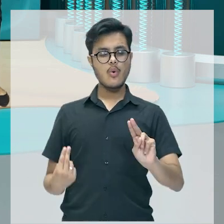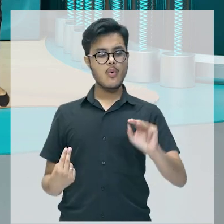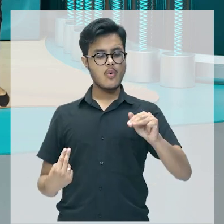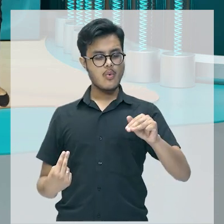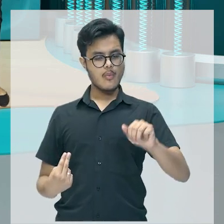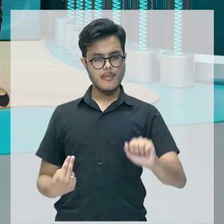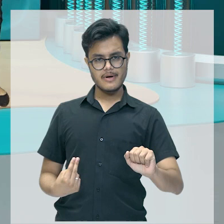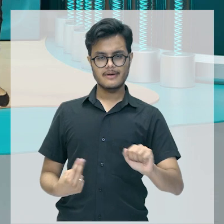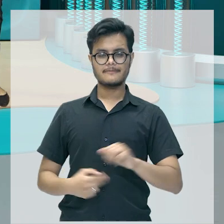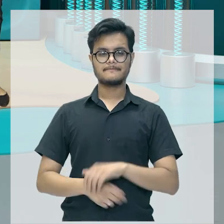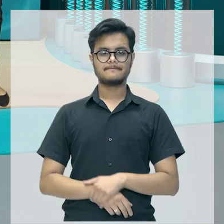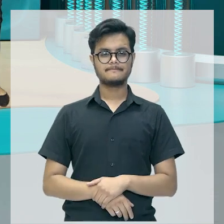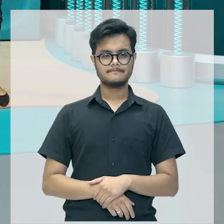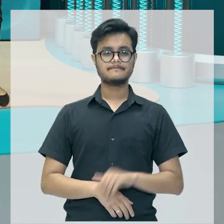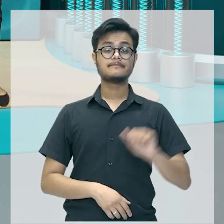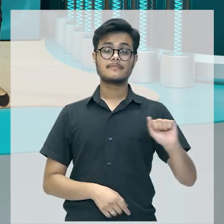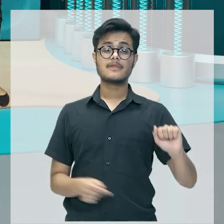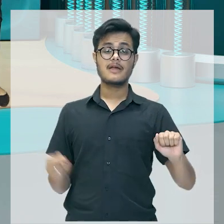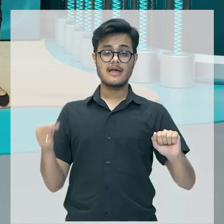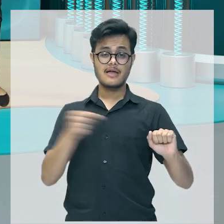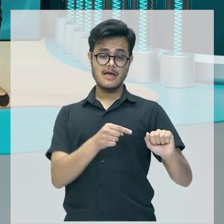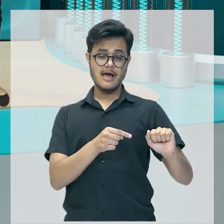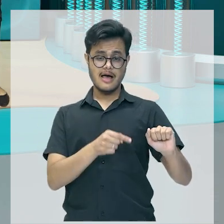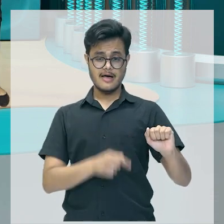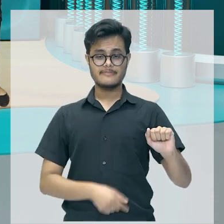definido. Então, eu tenho a house